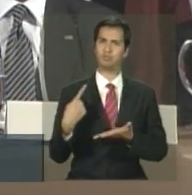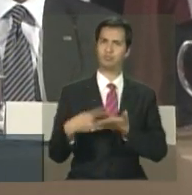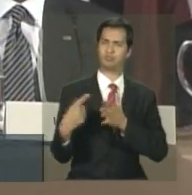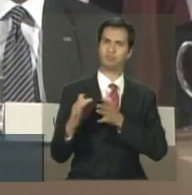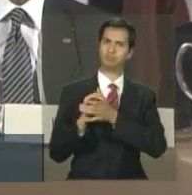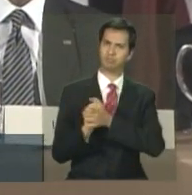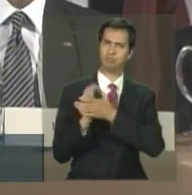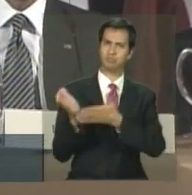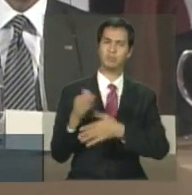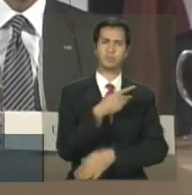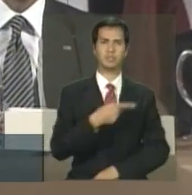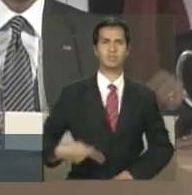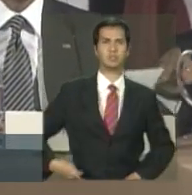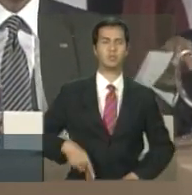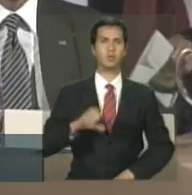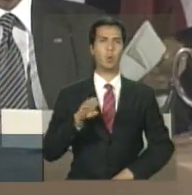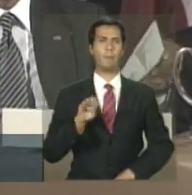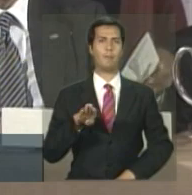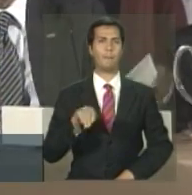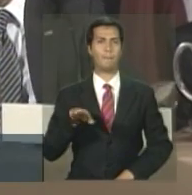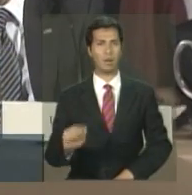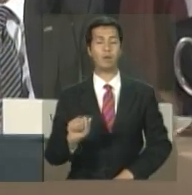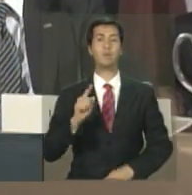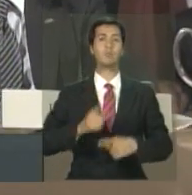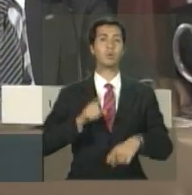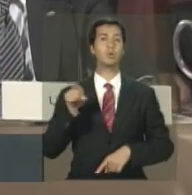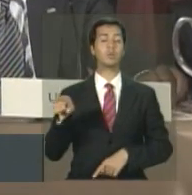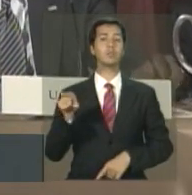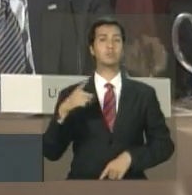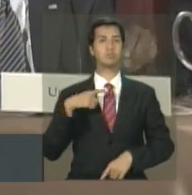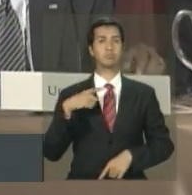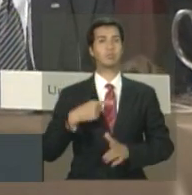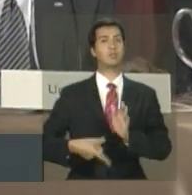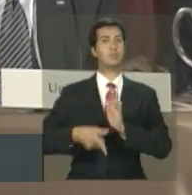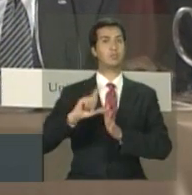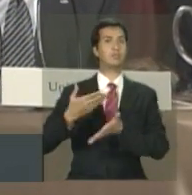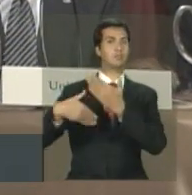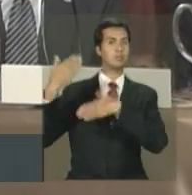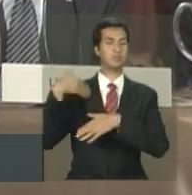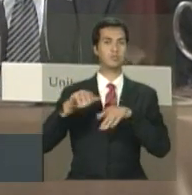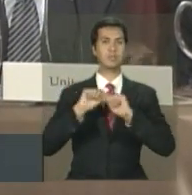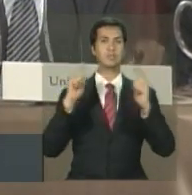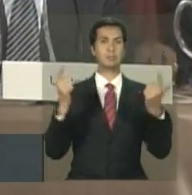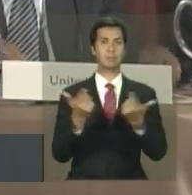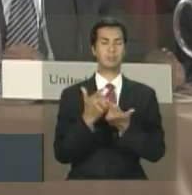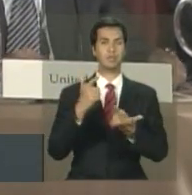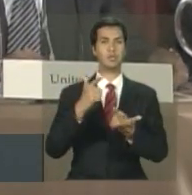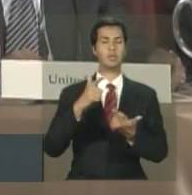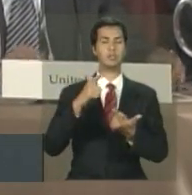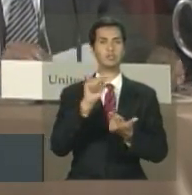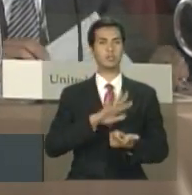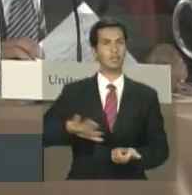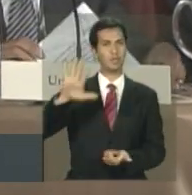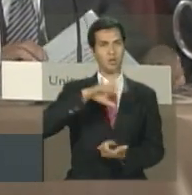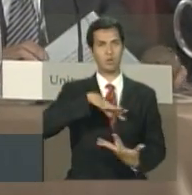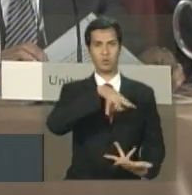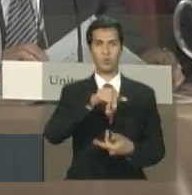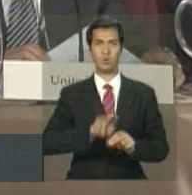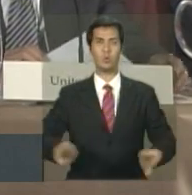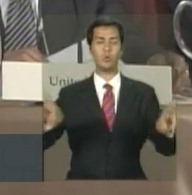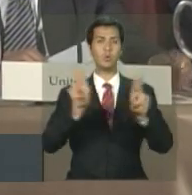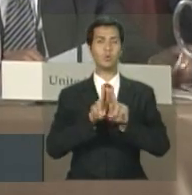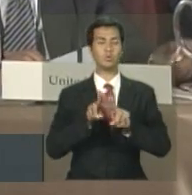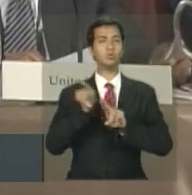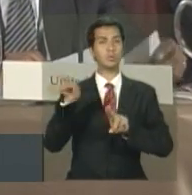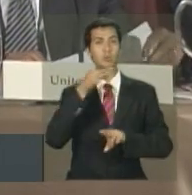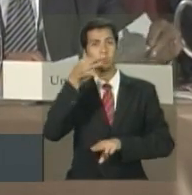tema de forma muito oportuna na última reunião da Assembleia Geral da ONU. O uso das redes digitais